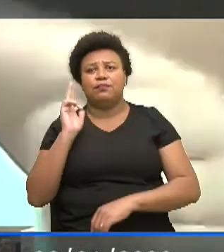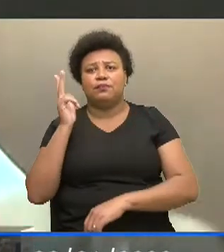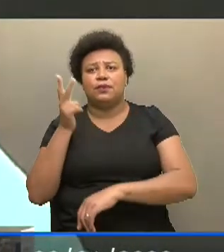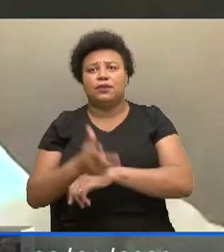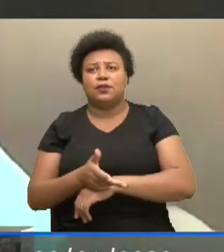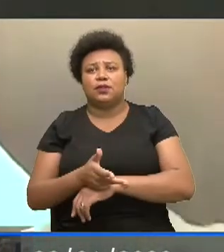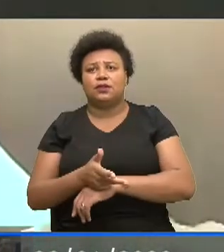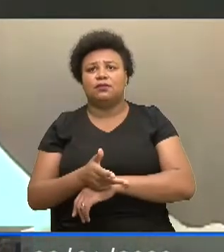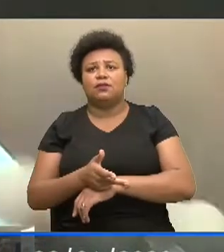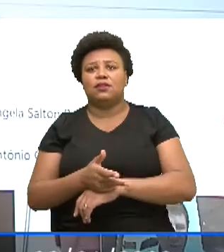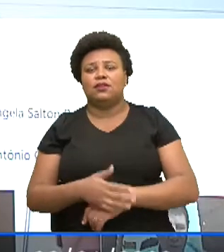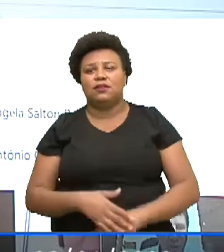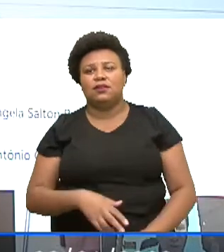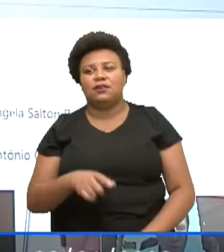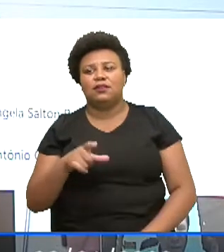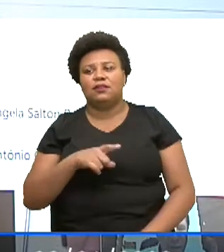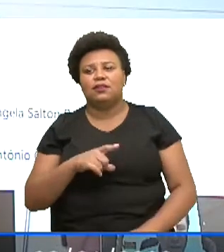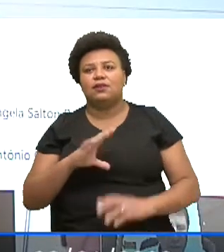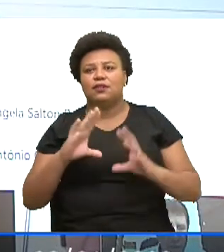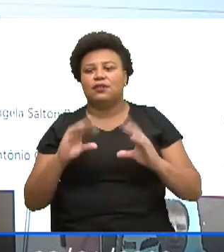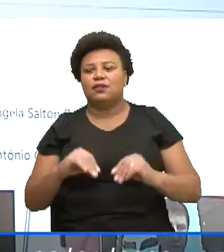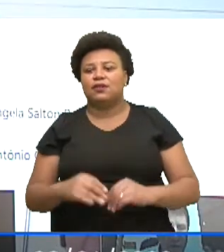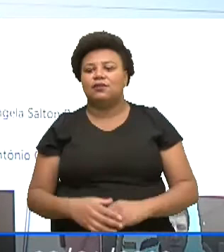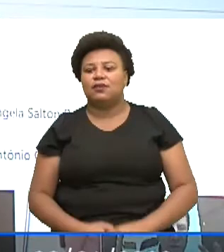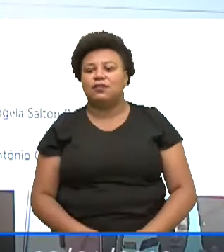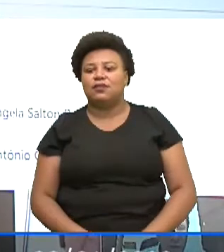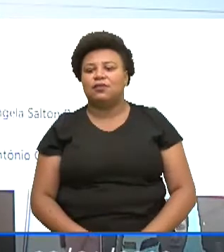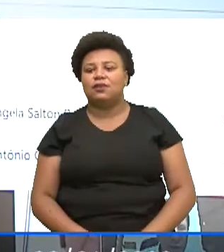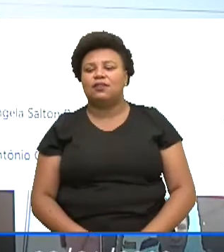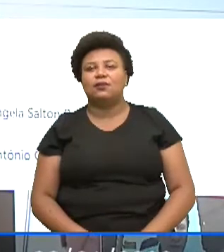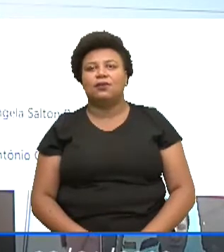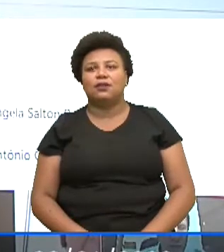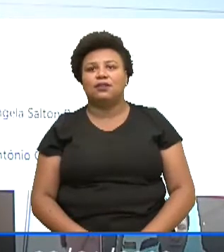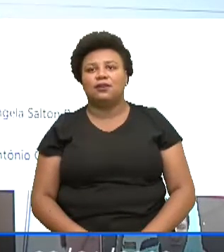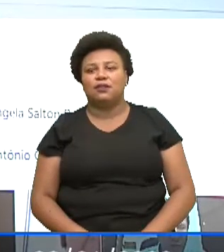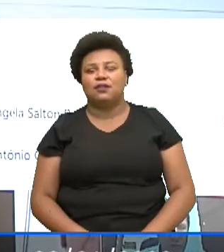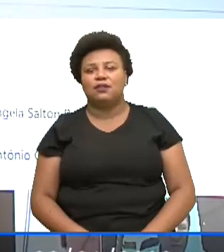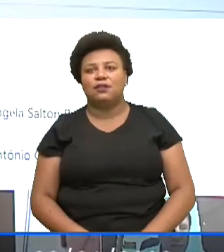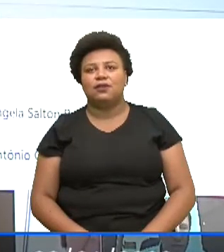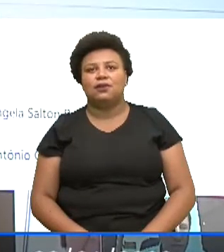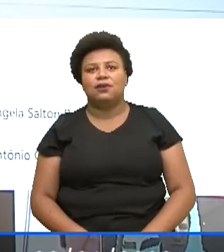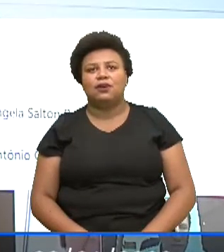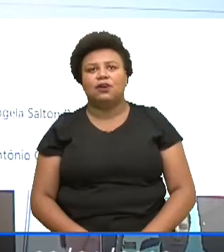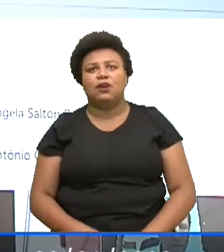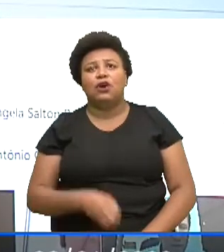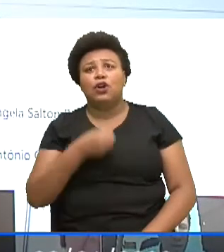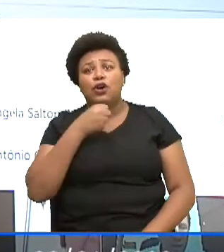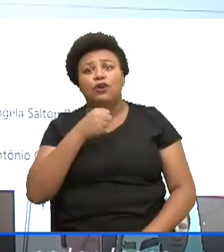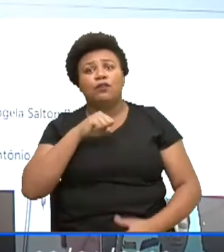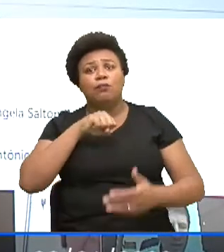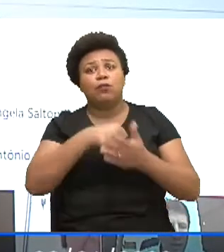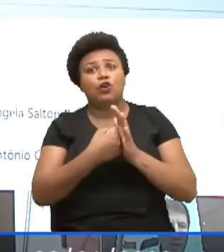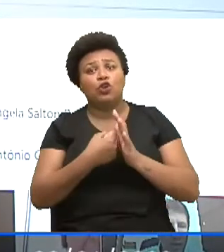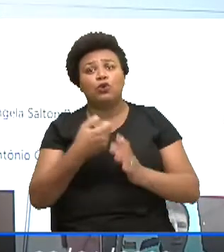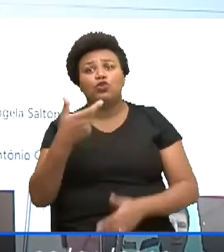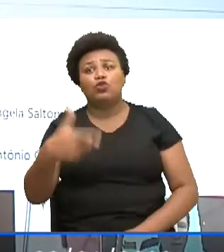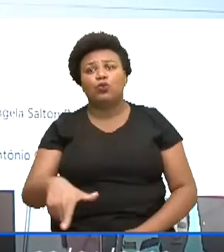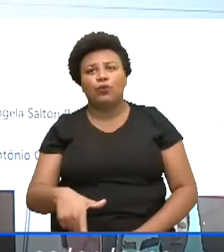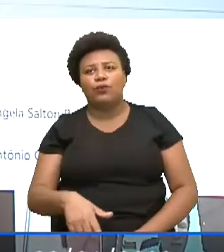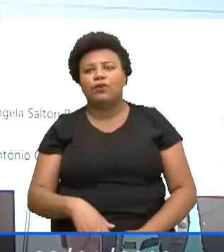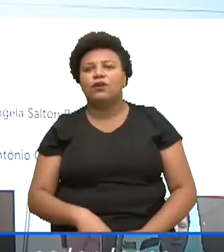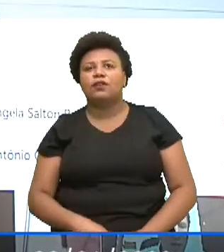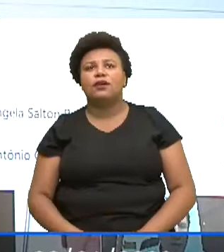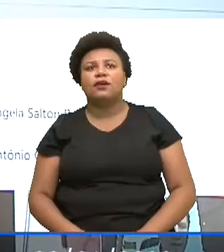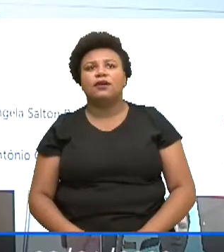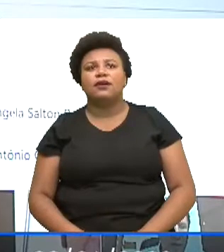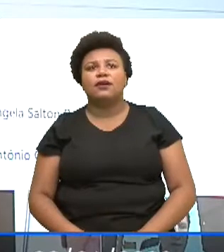desativa a câmera que talvez fica melhor a comunicação do áudio daí. Talvez... E o microfone dele ficou bloqueado de novo. Não,